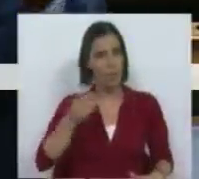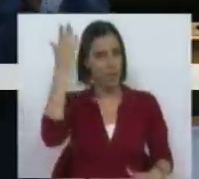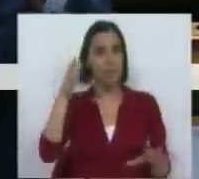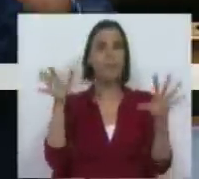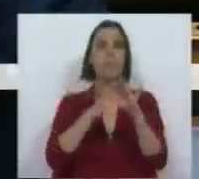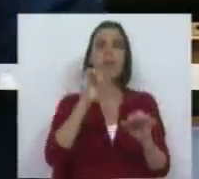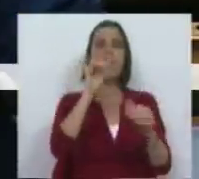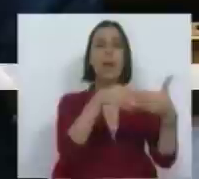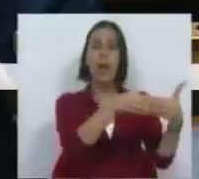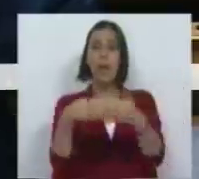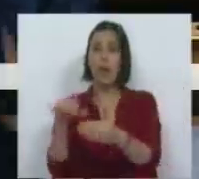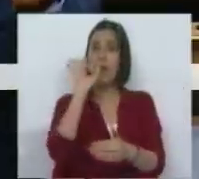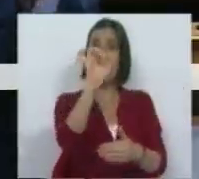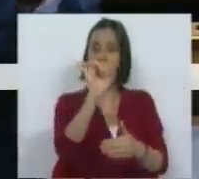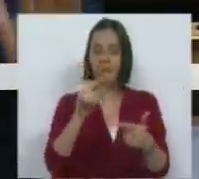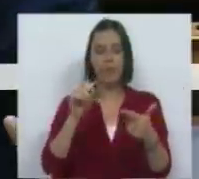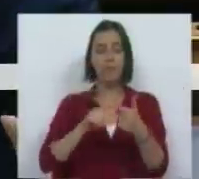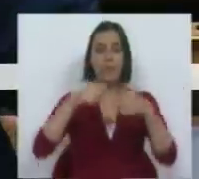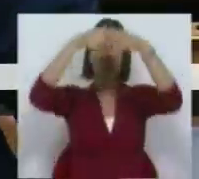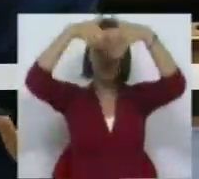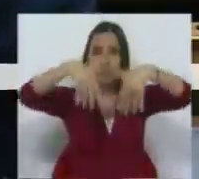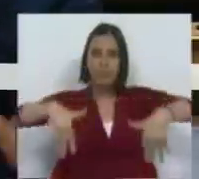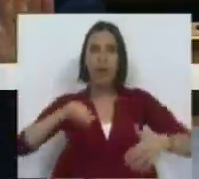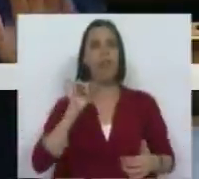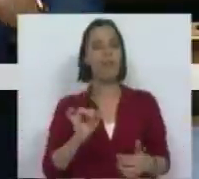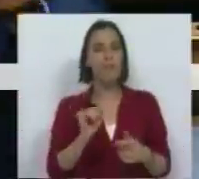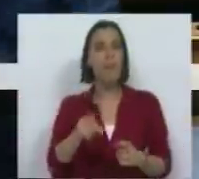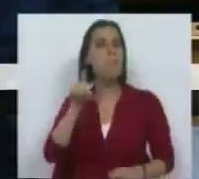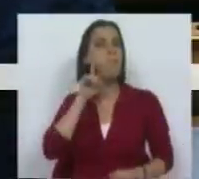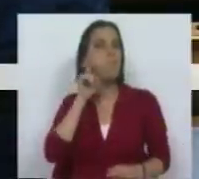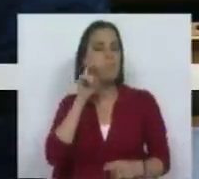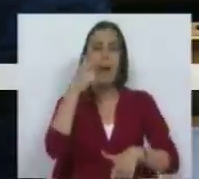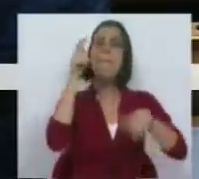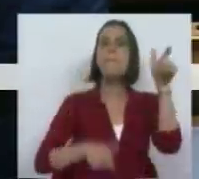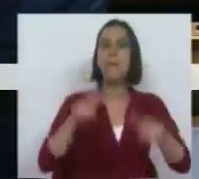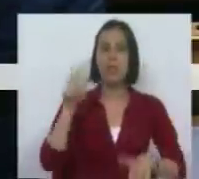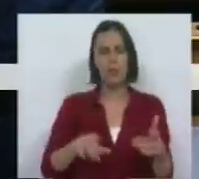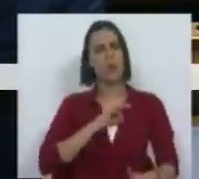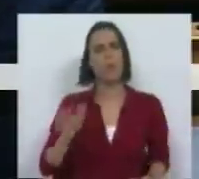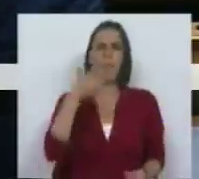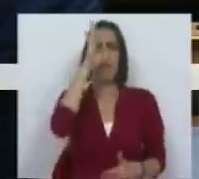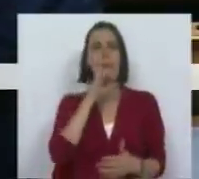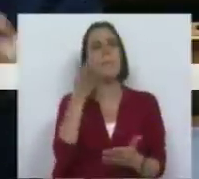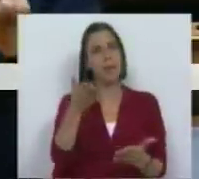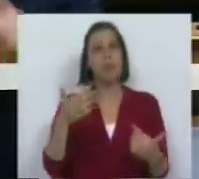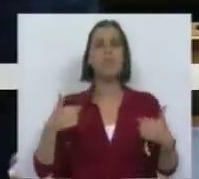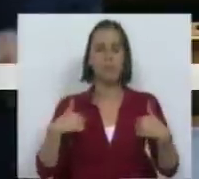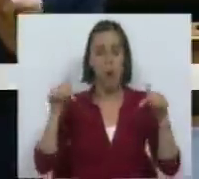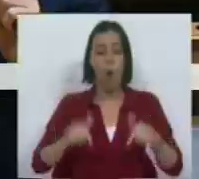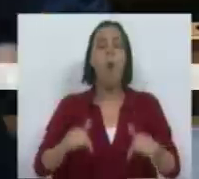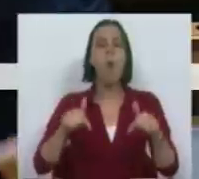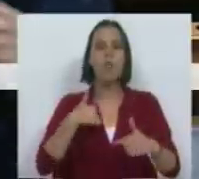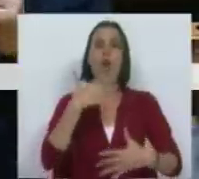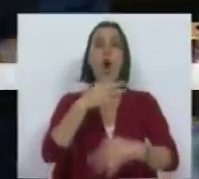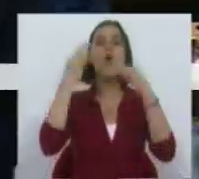Em relação à sua liderança, em relação à sua hierarquia, em relação às garantias para as pessoas. Sr. Primeiro-Ministro, nós temos hoje